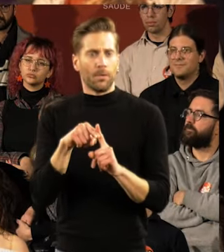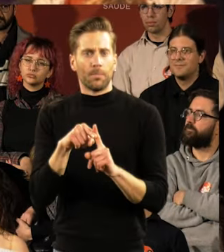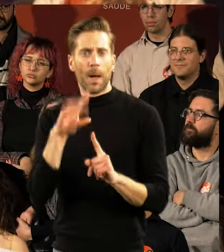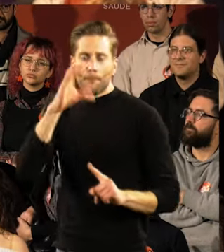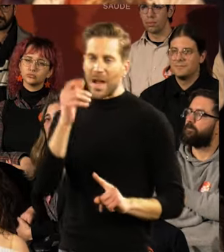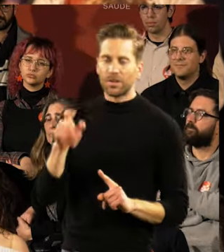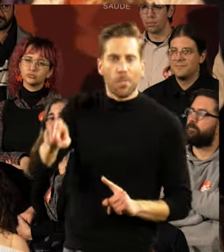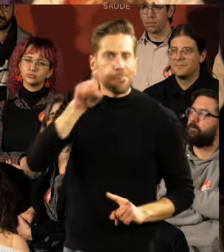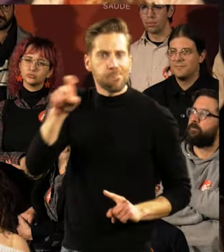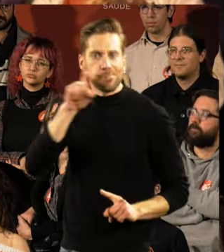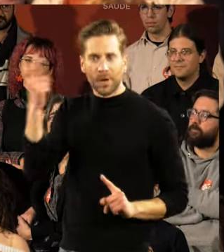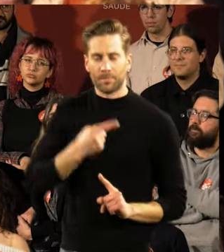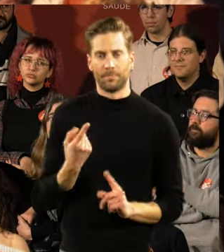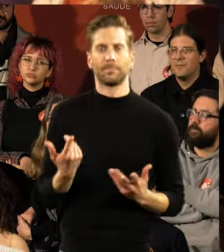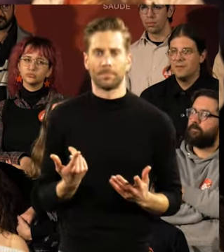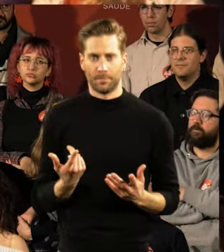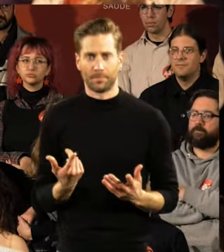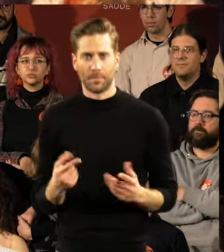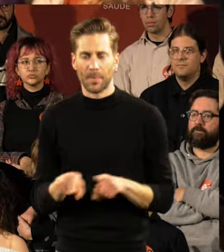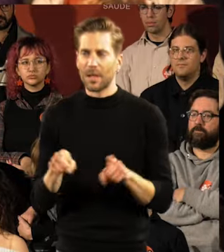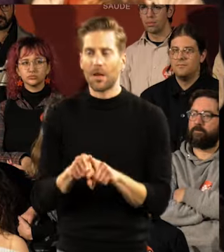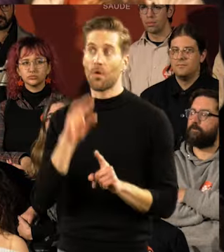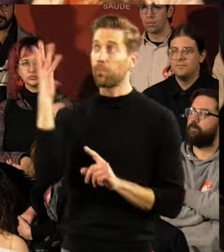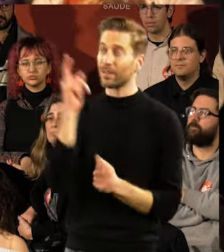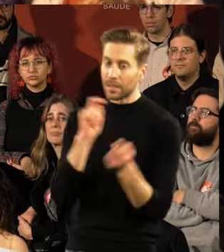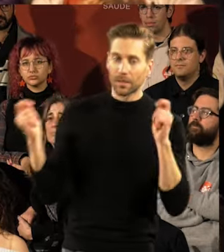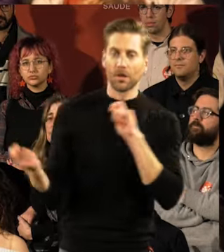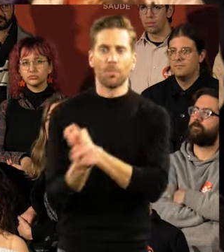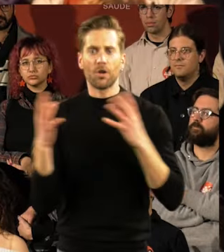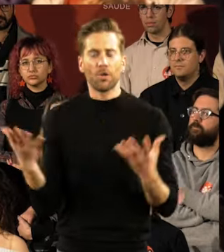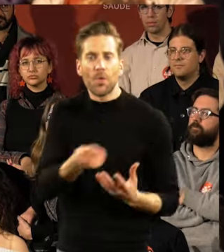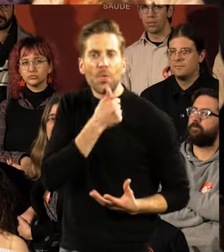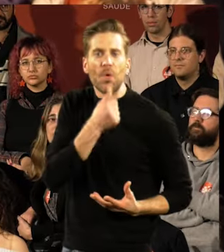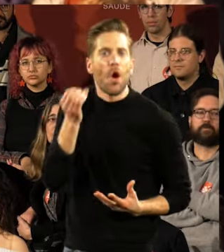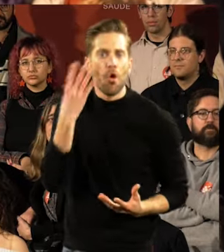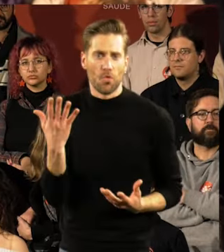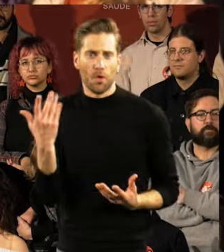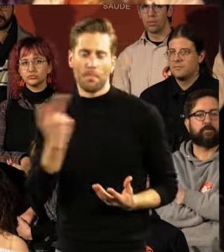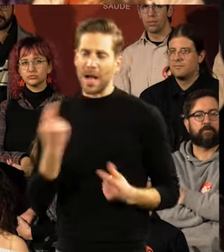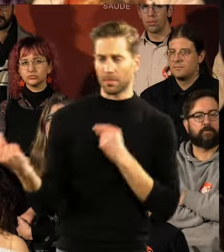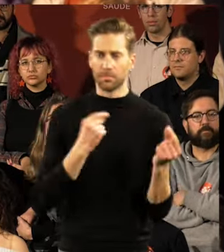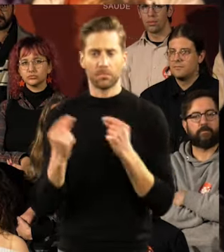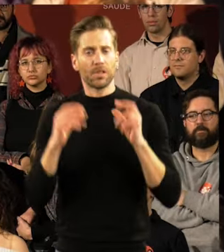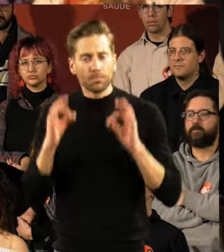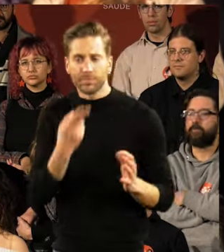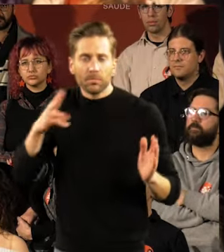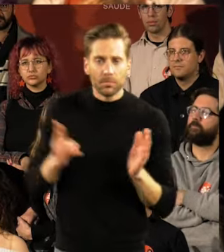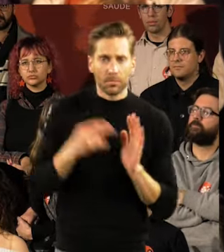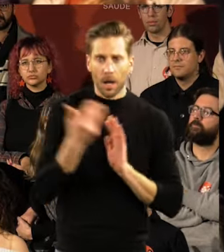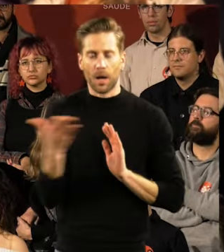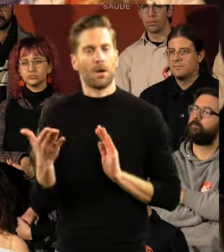nosso país. Querem impedir que a resposta às alterações climáticas seja debatida como aquilo que de facto é. E é uma